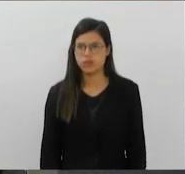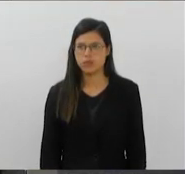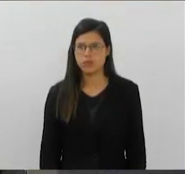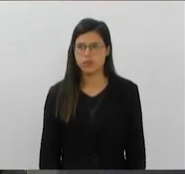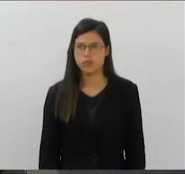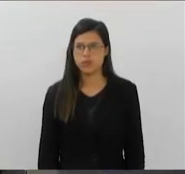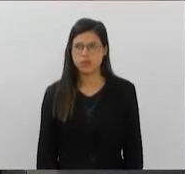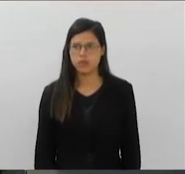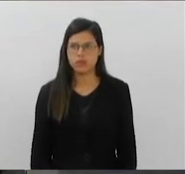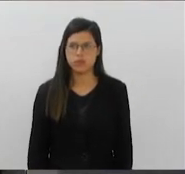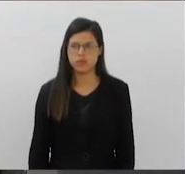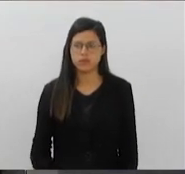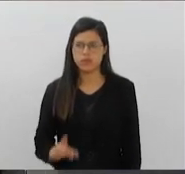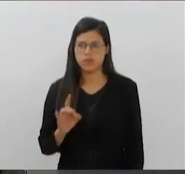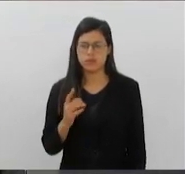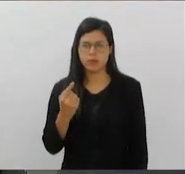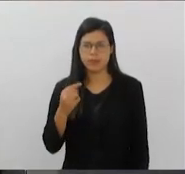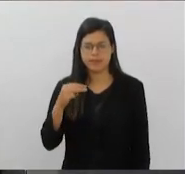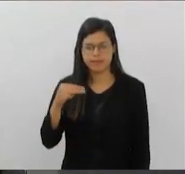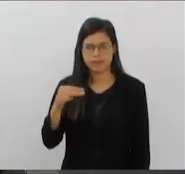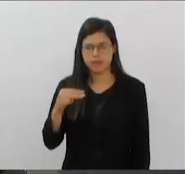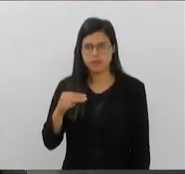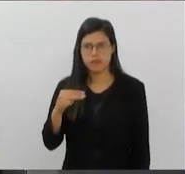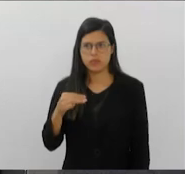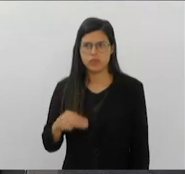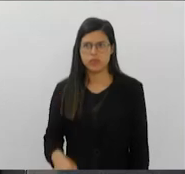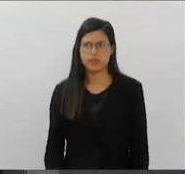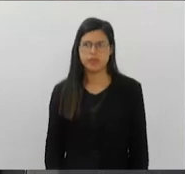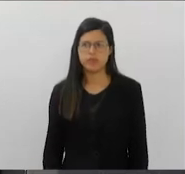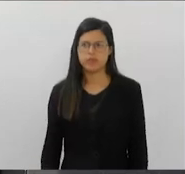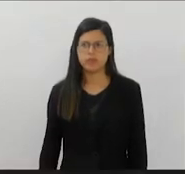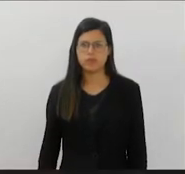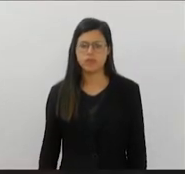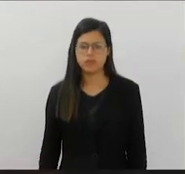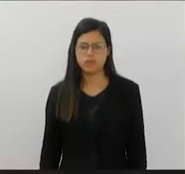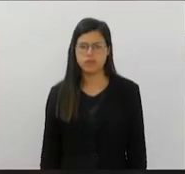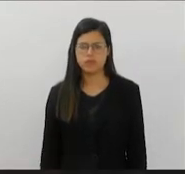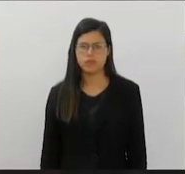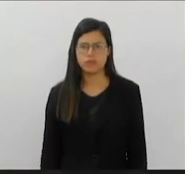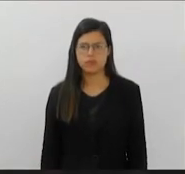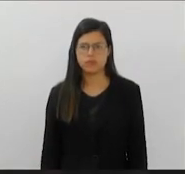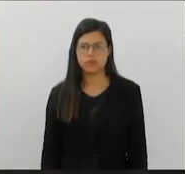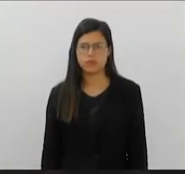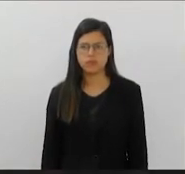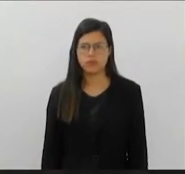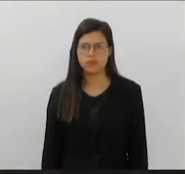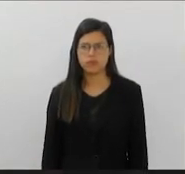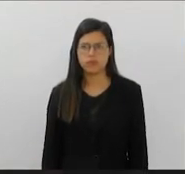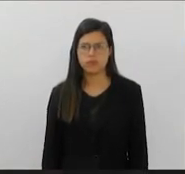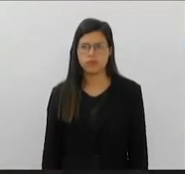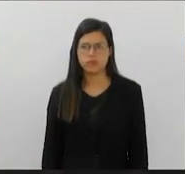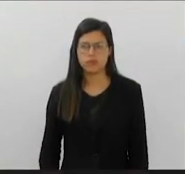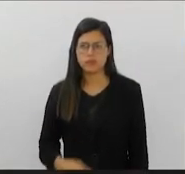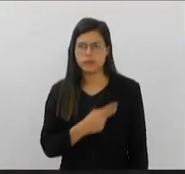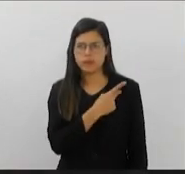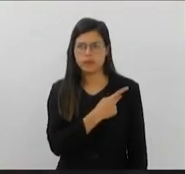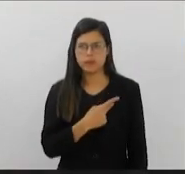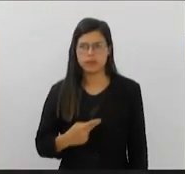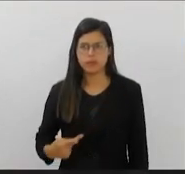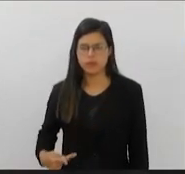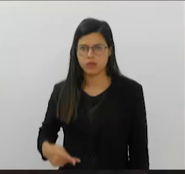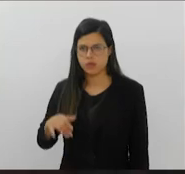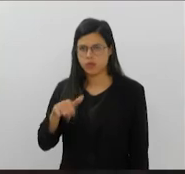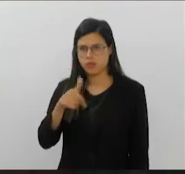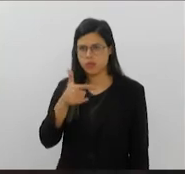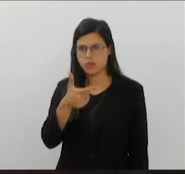Só um minutinho, eu vou ligar seu microfone. E o presidente do Y20,